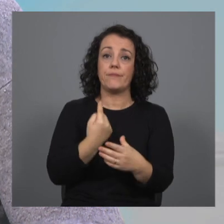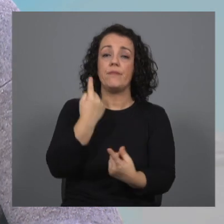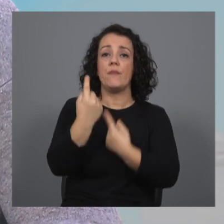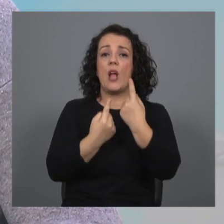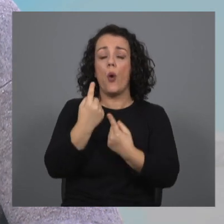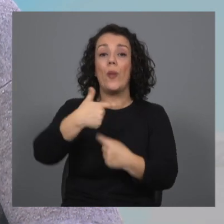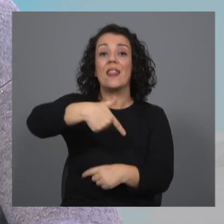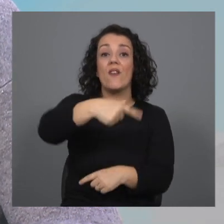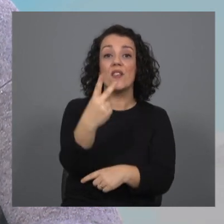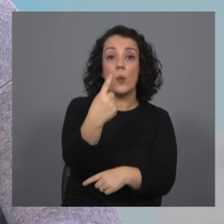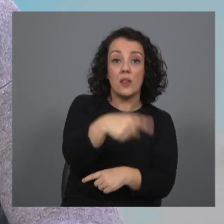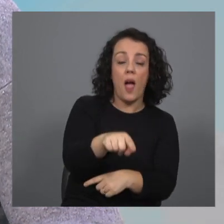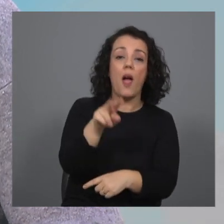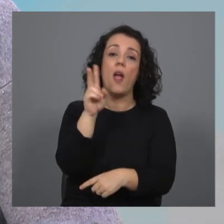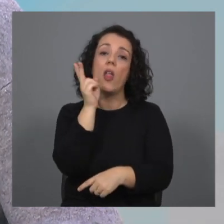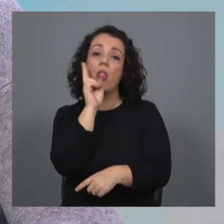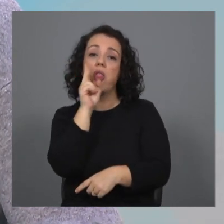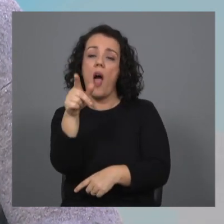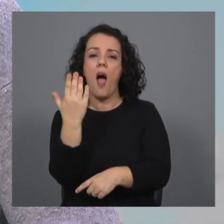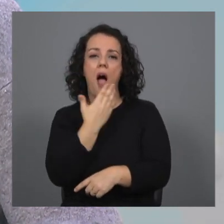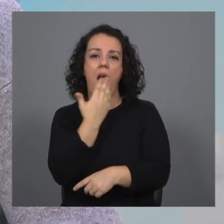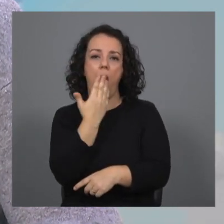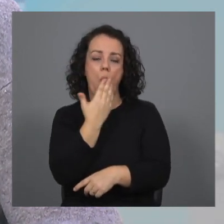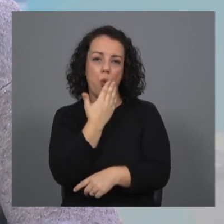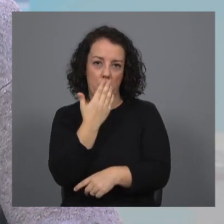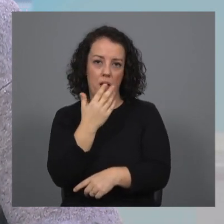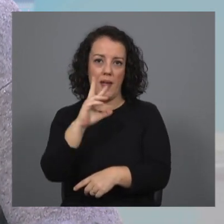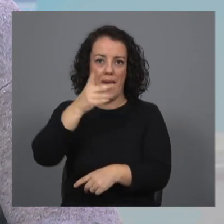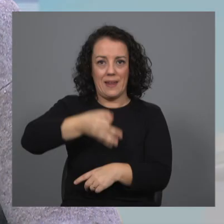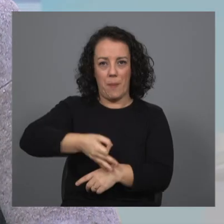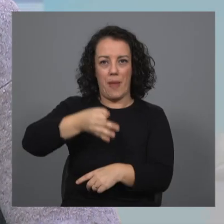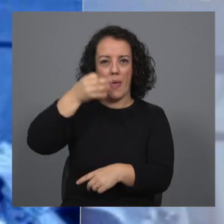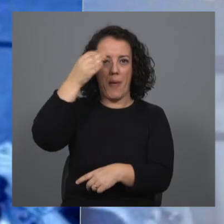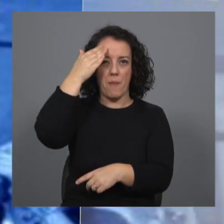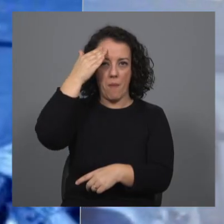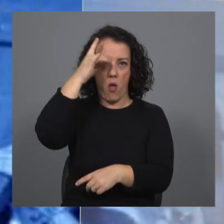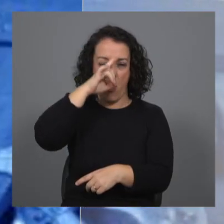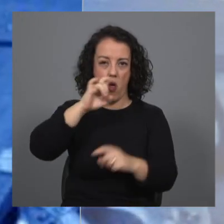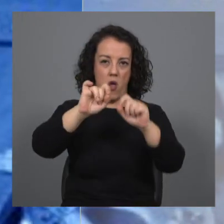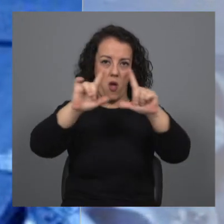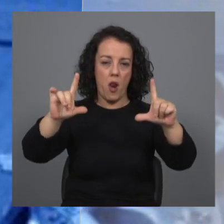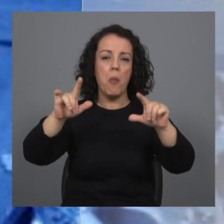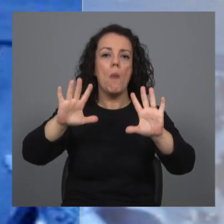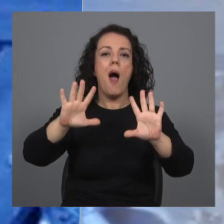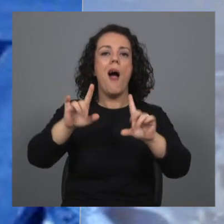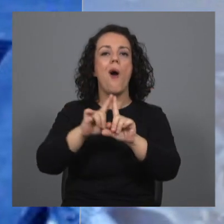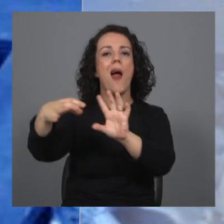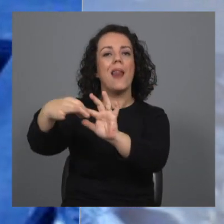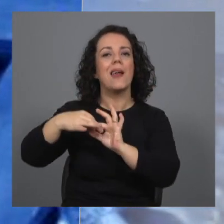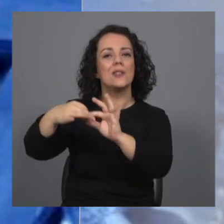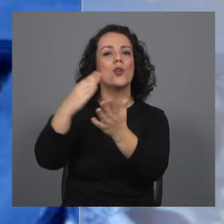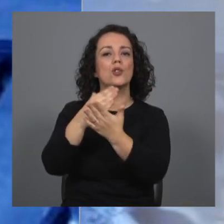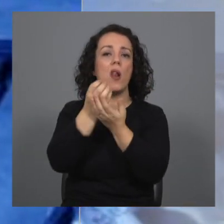as que têm televisão vão assistindo às aulas na RTP Memória, mas que perderam a ligação que tinham à escola. E